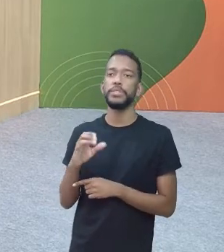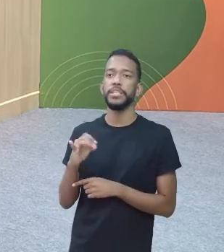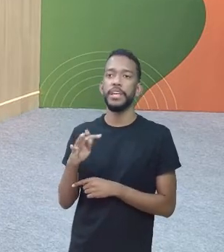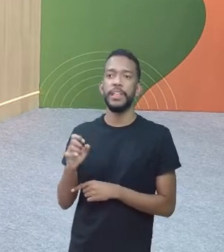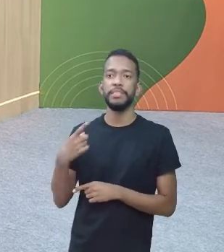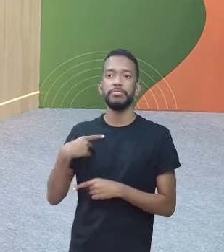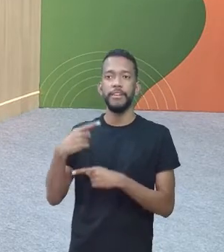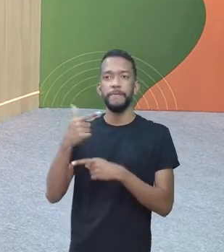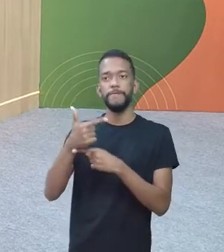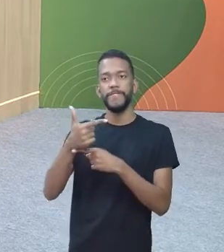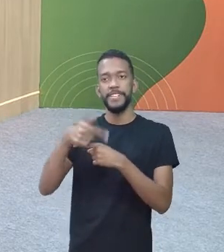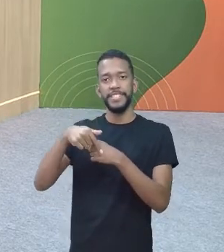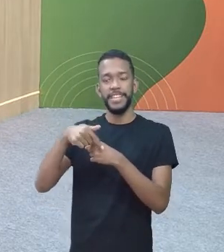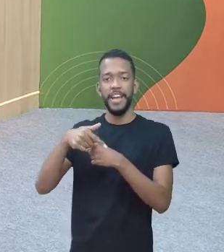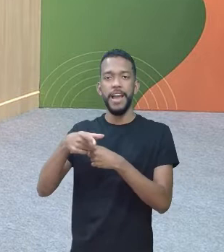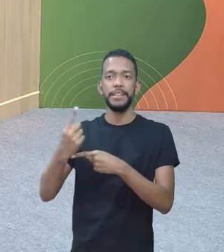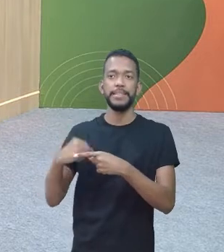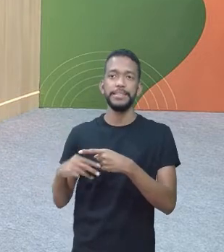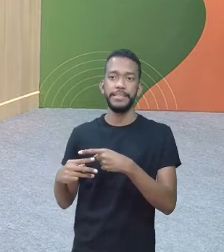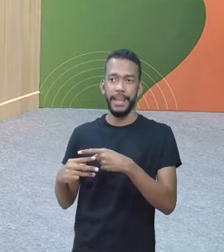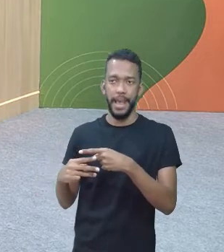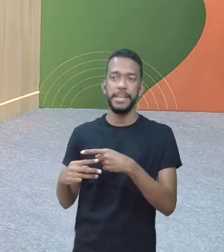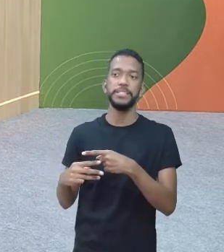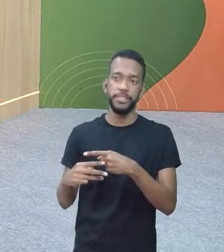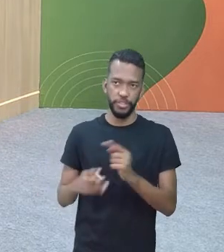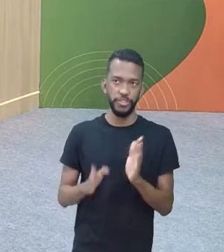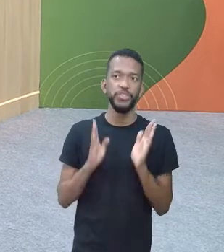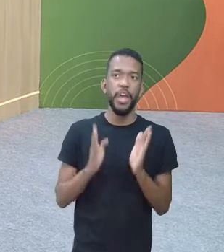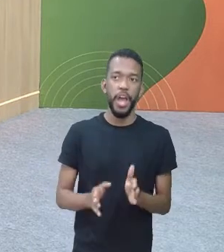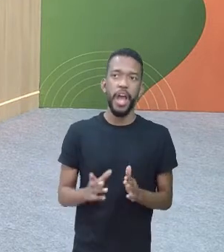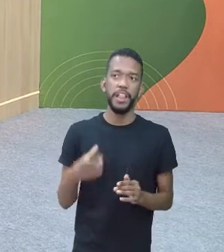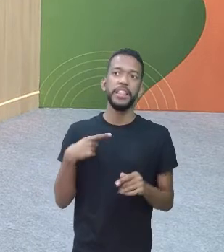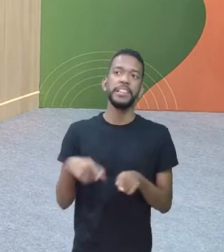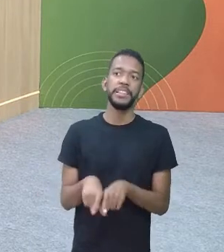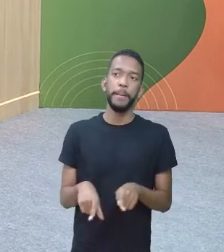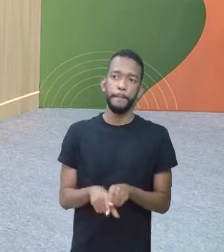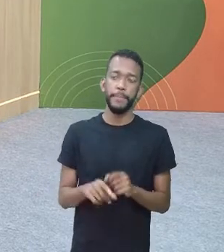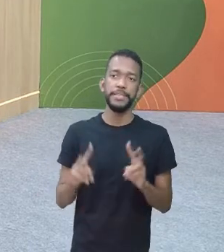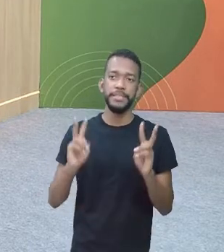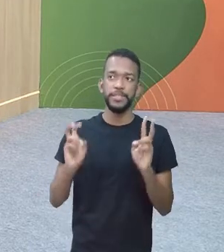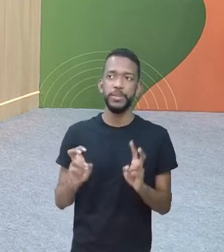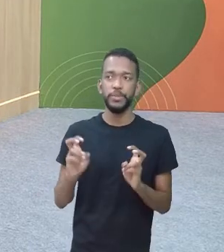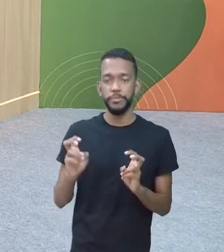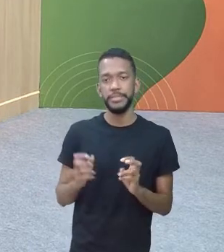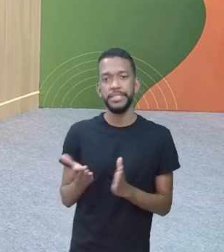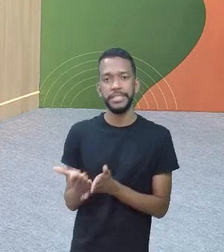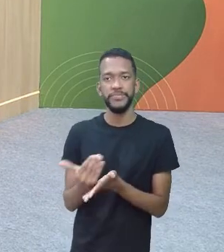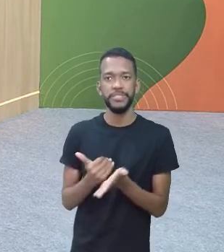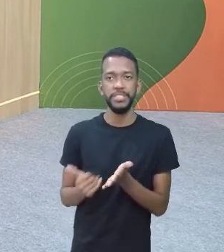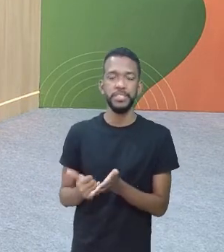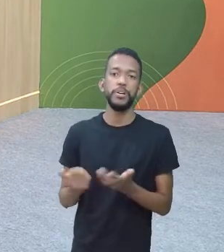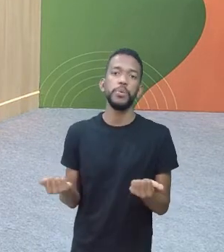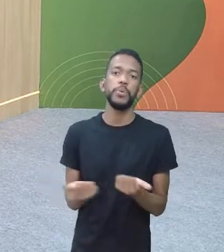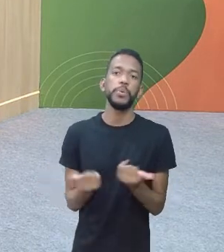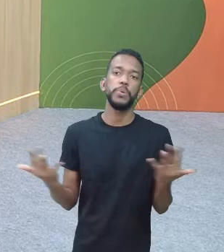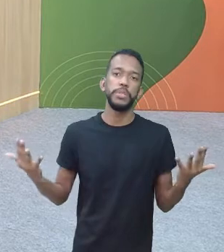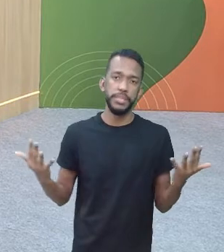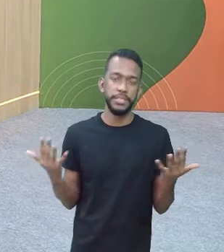2 números. E aí, o exemplo que a gente teve na aula passada foi a divisão de uma determinada quantidade de